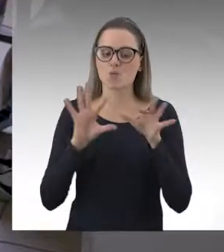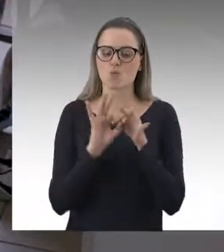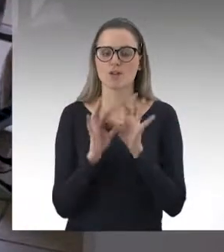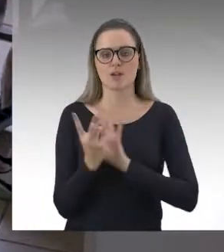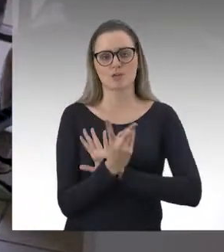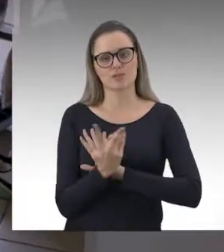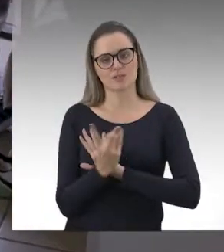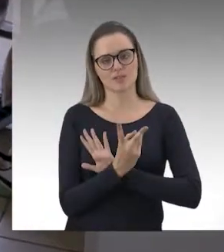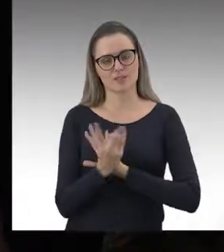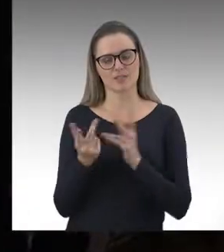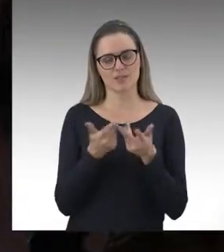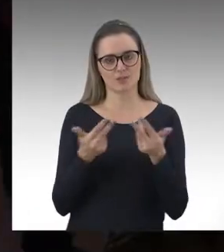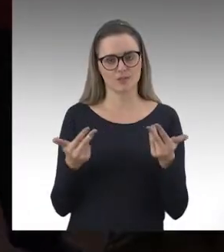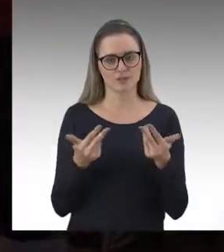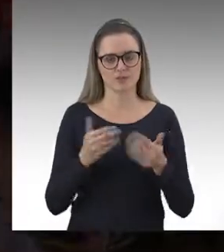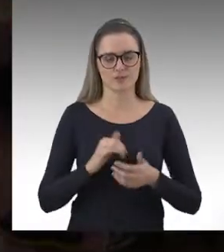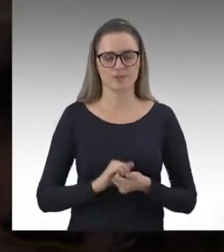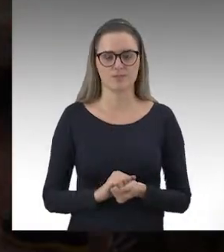dois espaços.